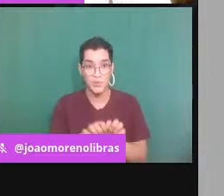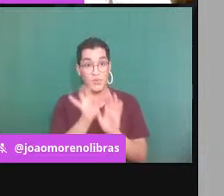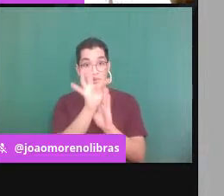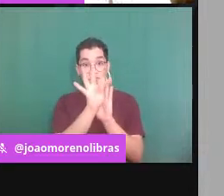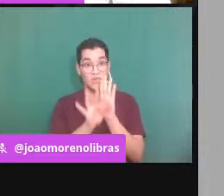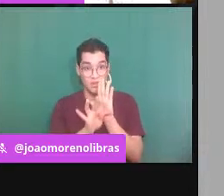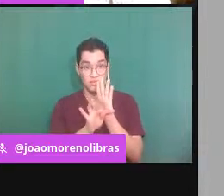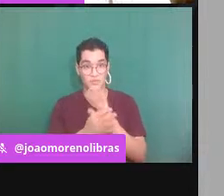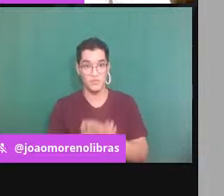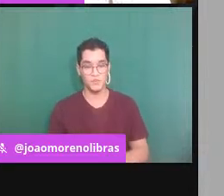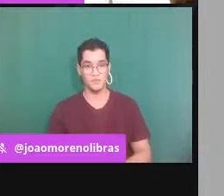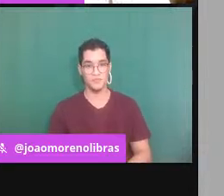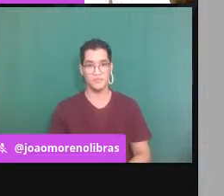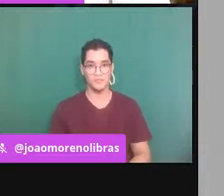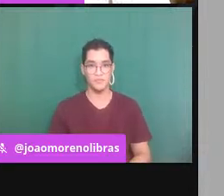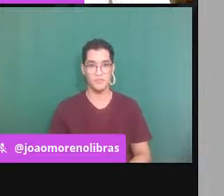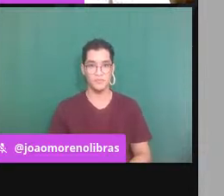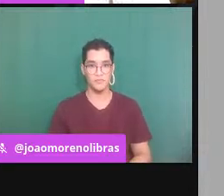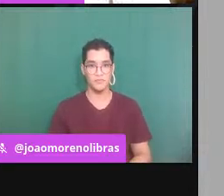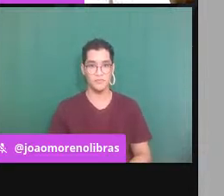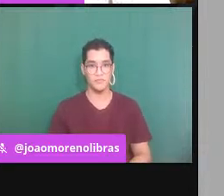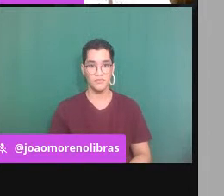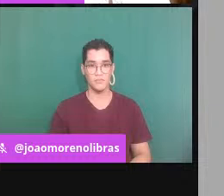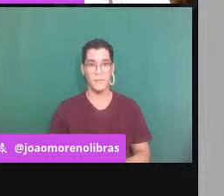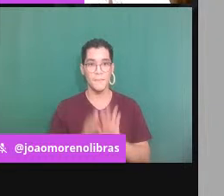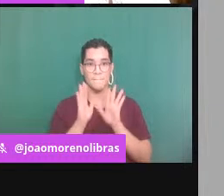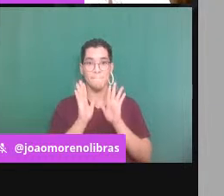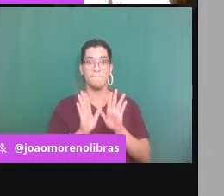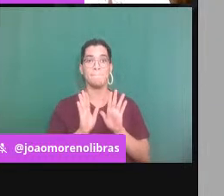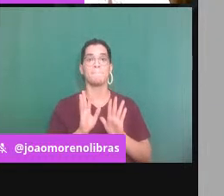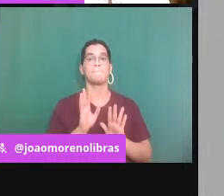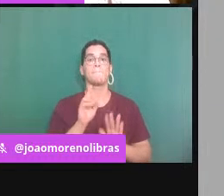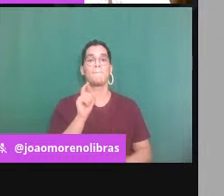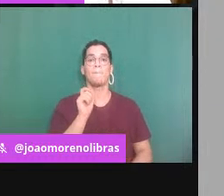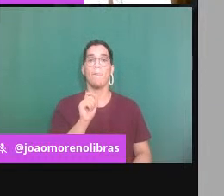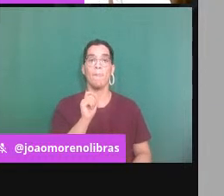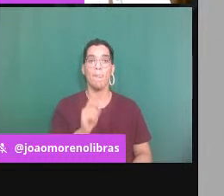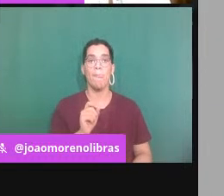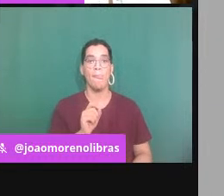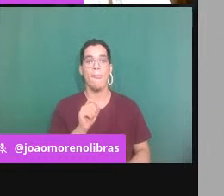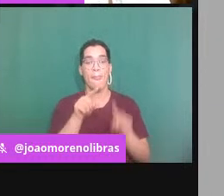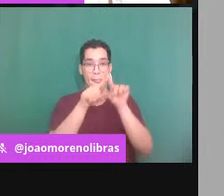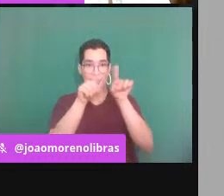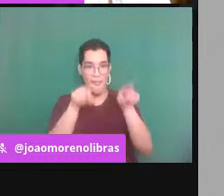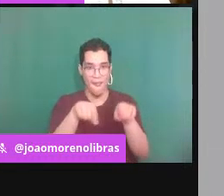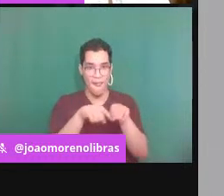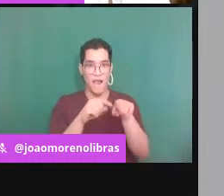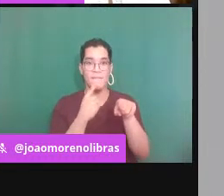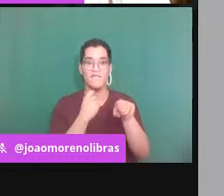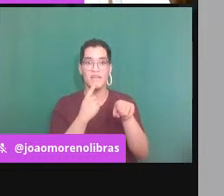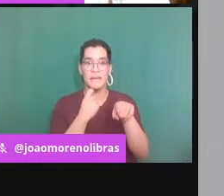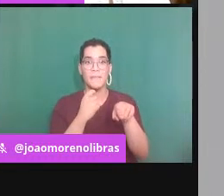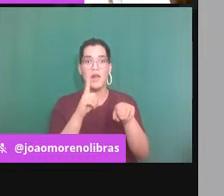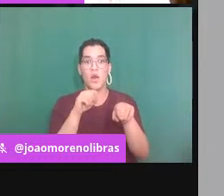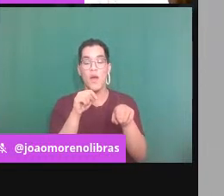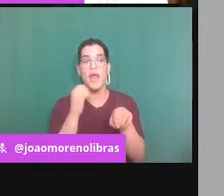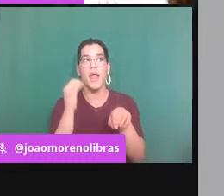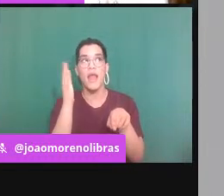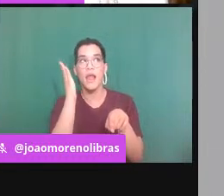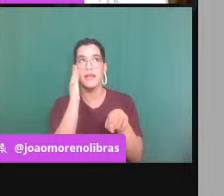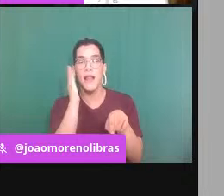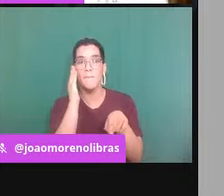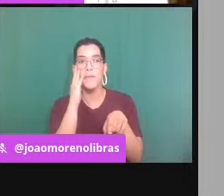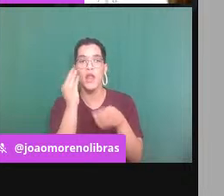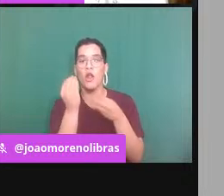nesse nível do quadradinho vermelho aí que eu citei, que eu assinalei para vocês, né? a noção de sequências textuais,